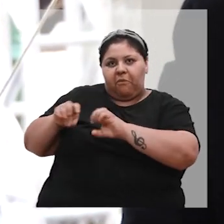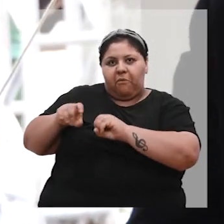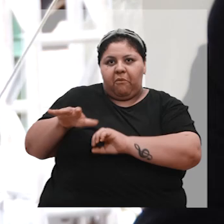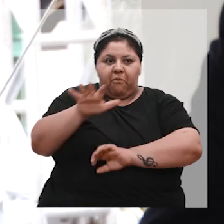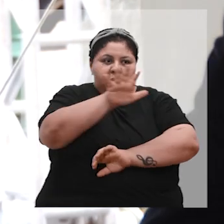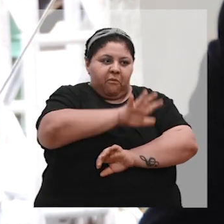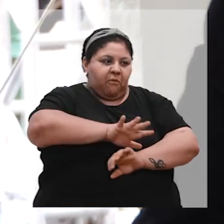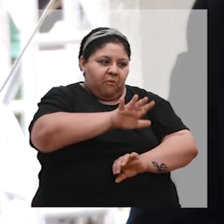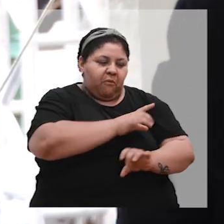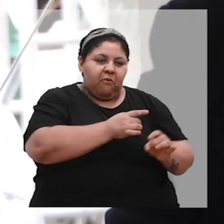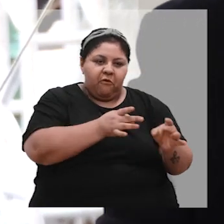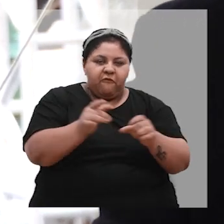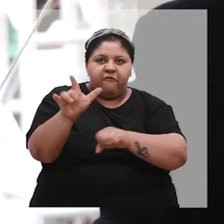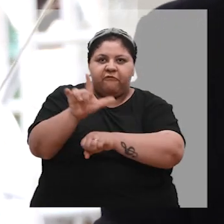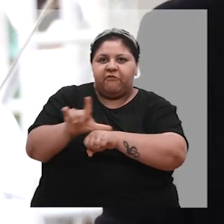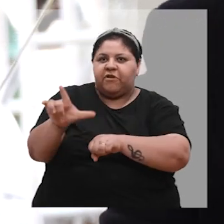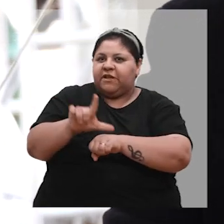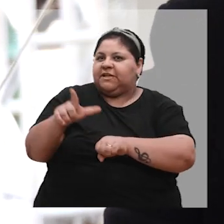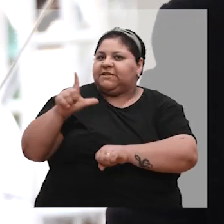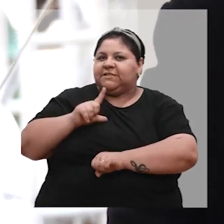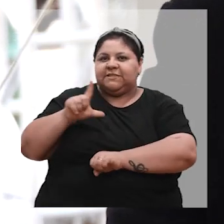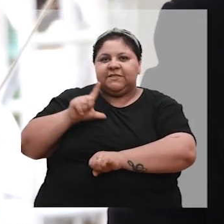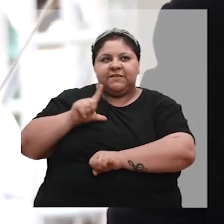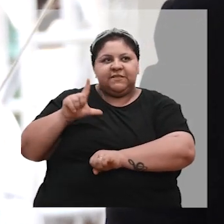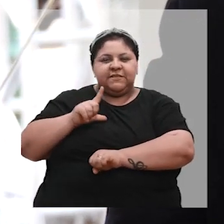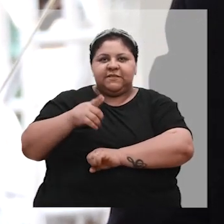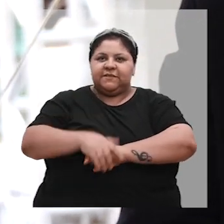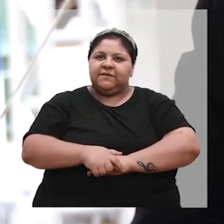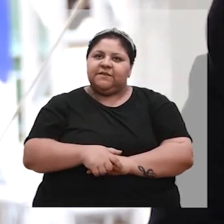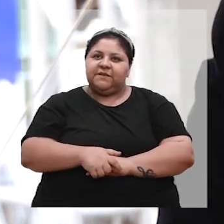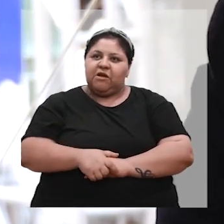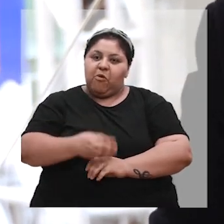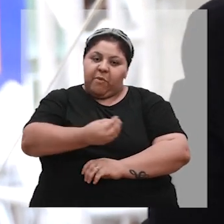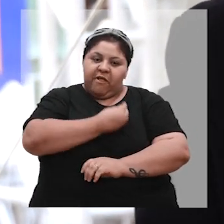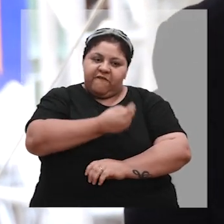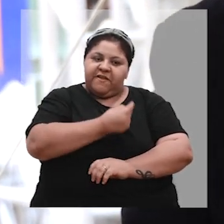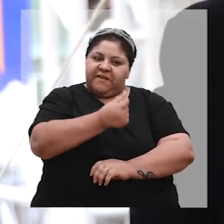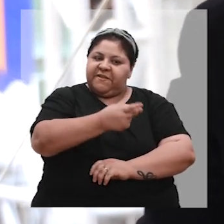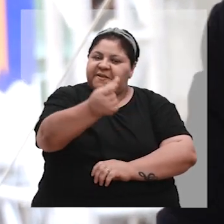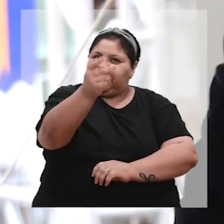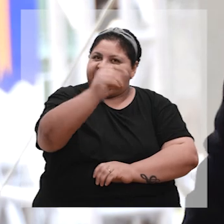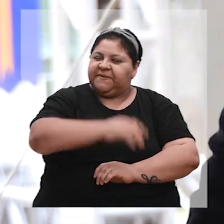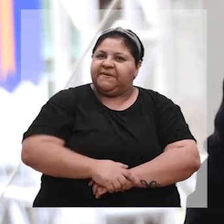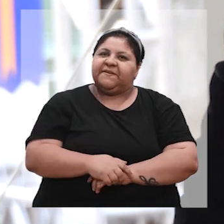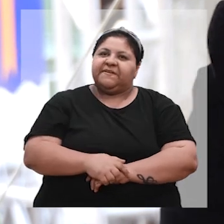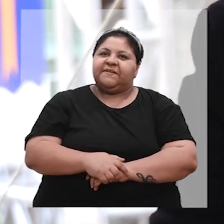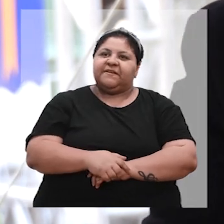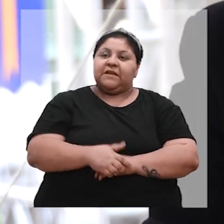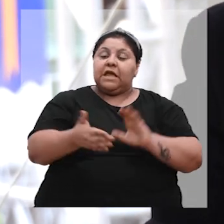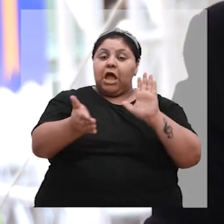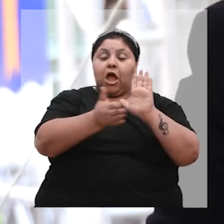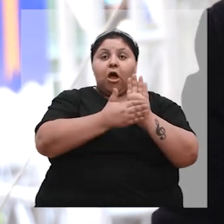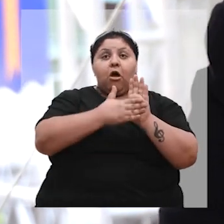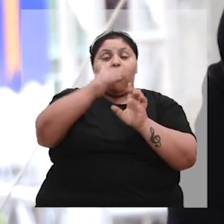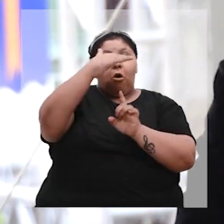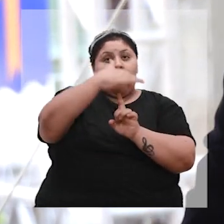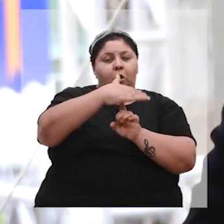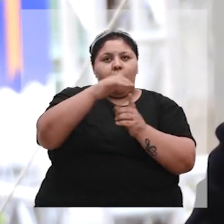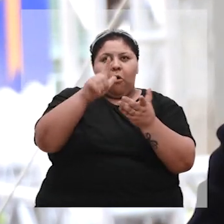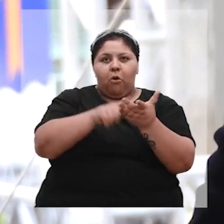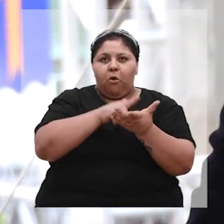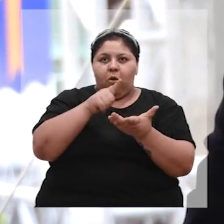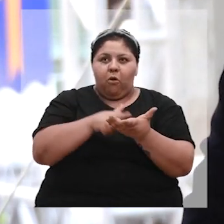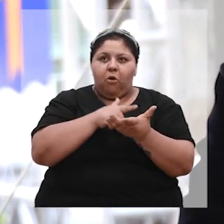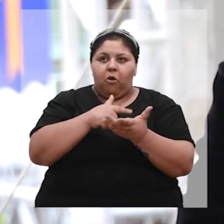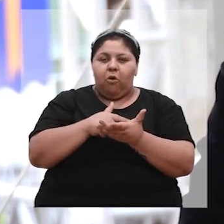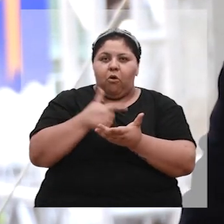na área do ensino quanto na área de comercialização, vão ter sempre um elo, né, pela vida toda. E a proposta da